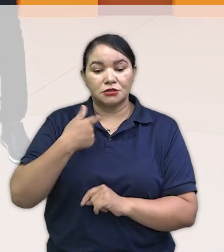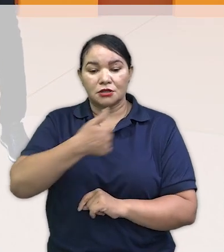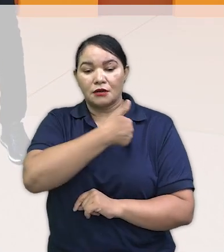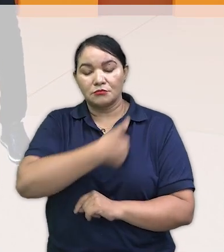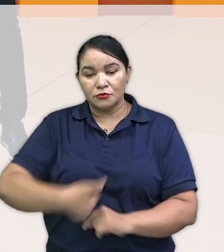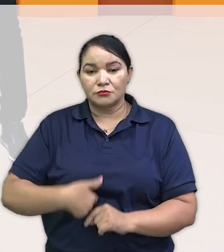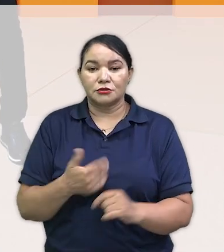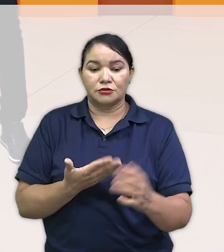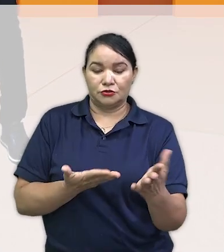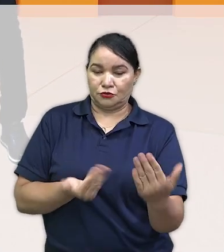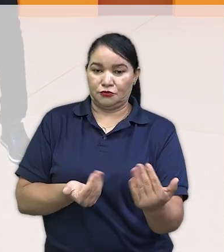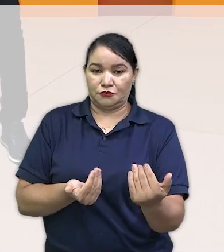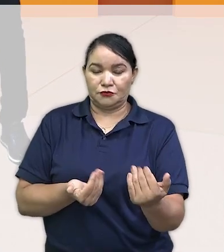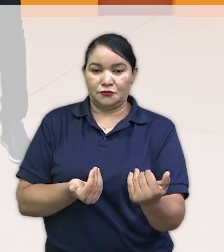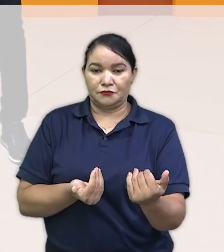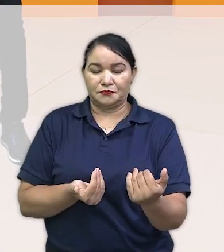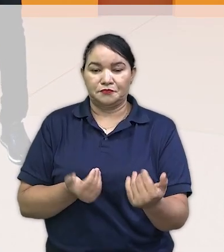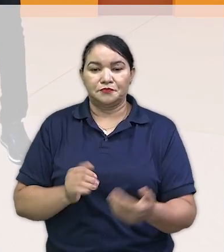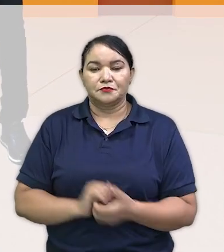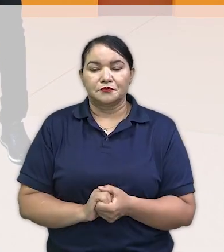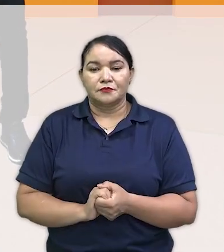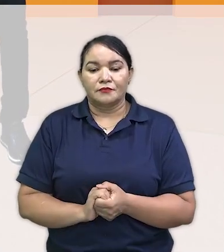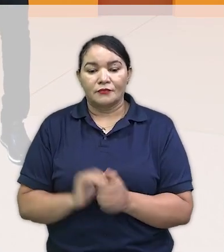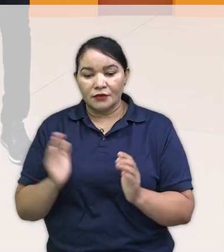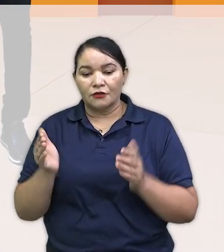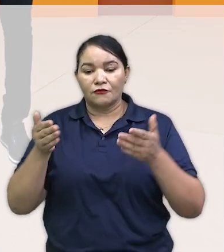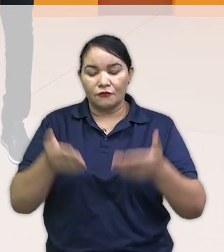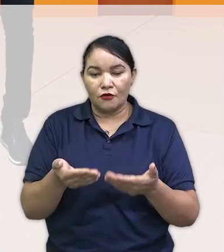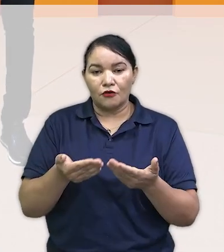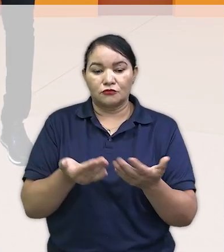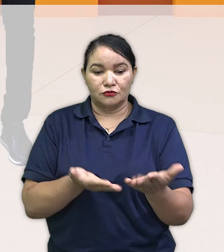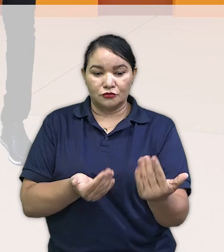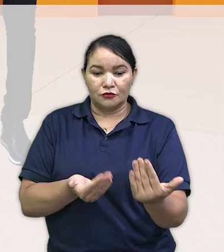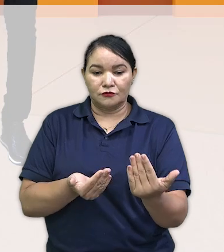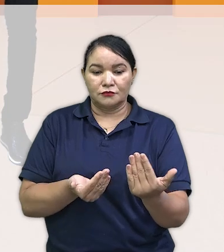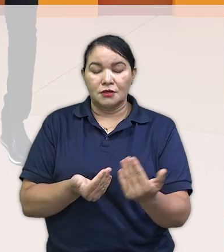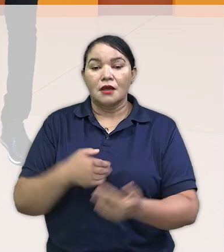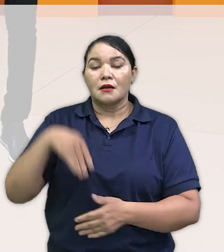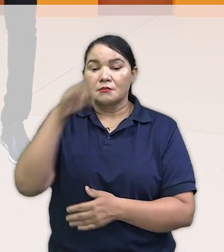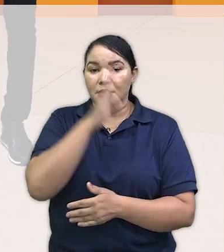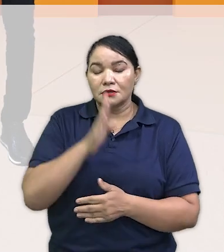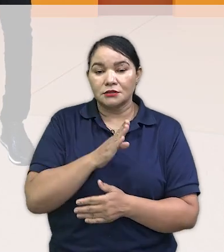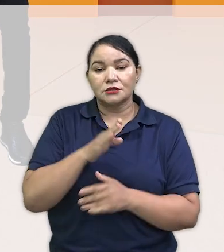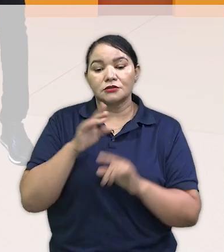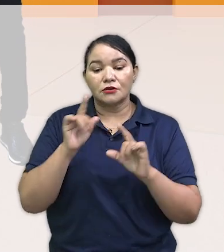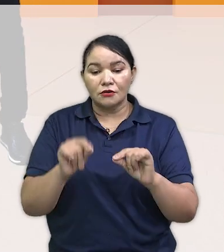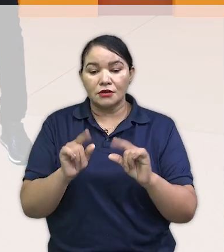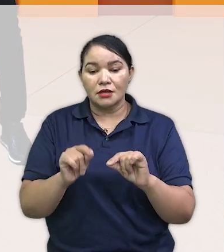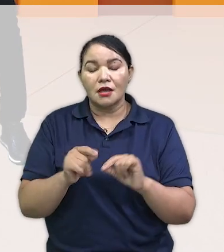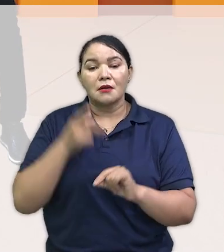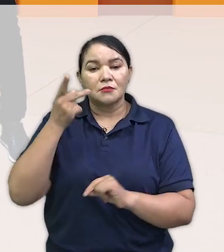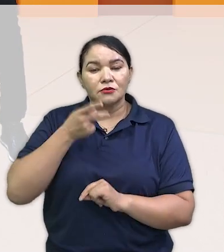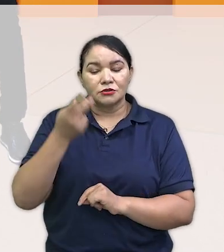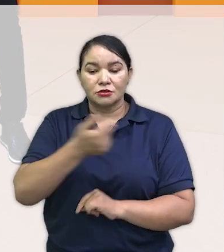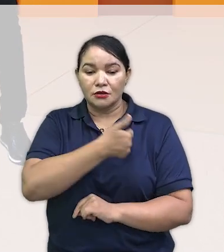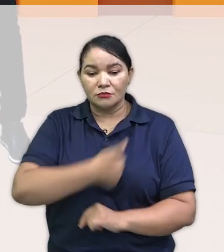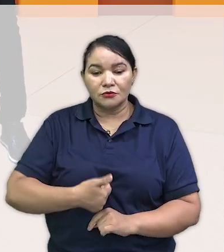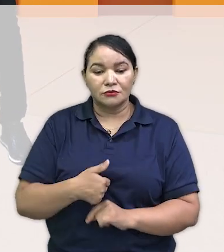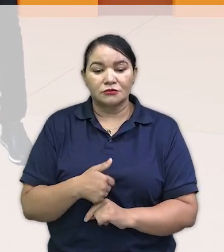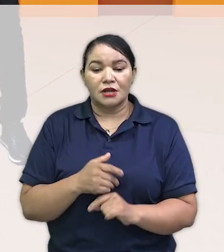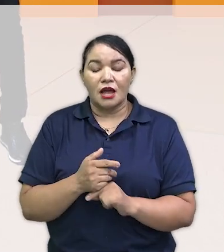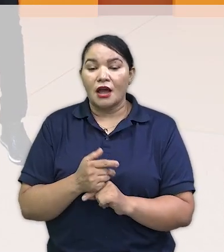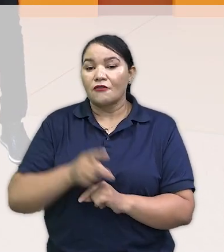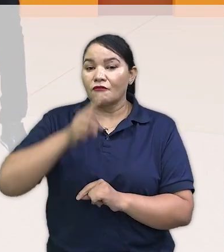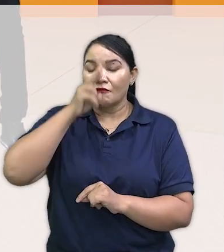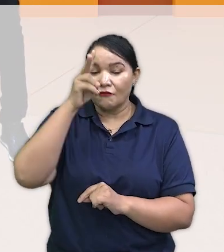política habitacional, mas existe também a política pública para a juventude. No Brasil, essas políticas públicas para os jovens